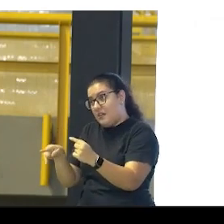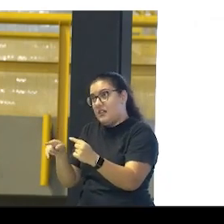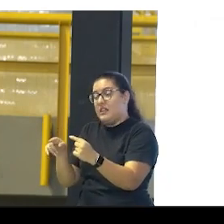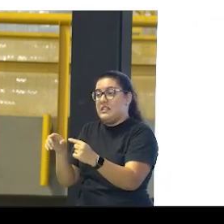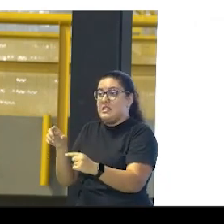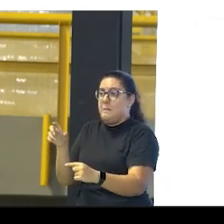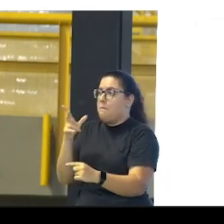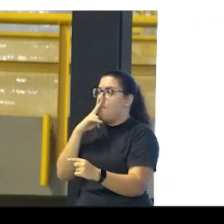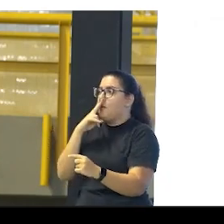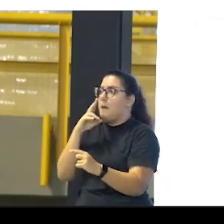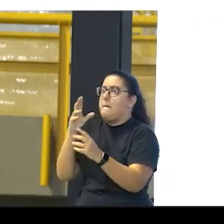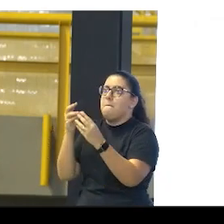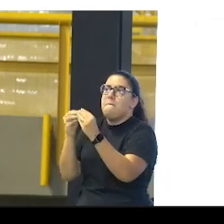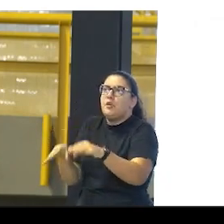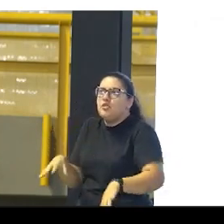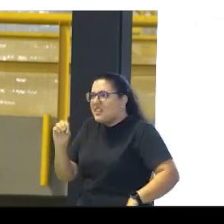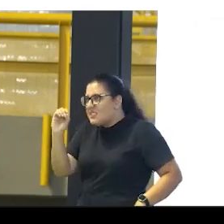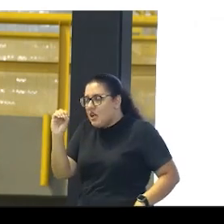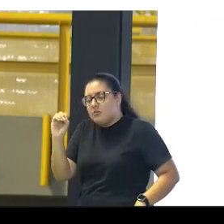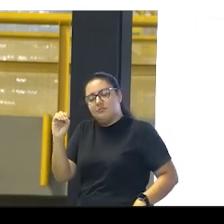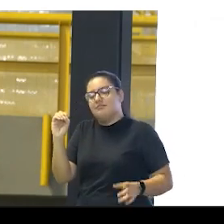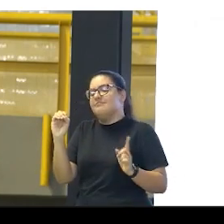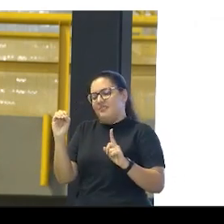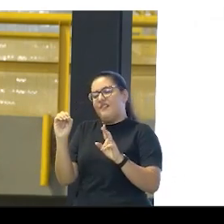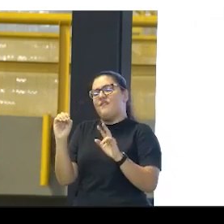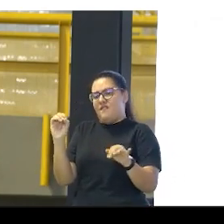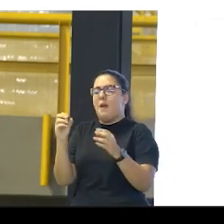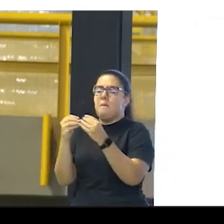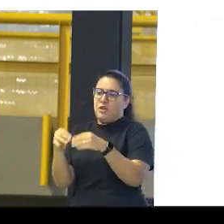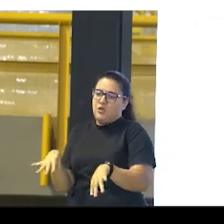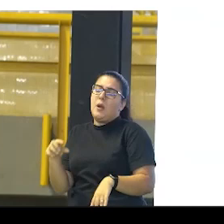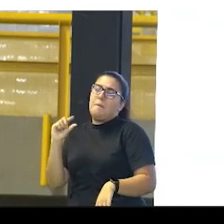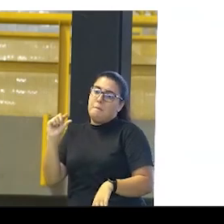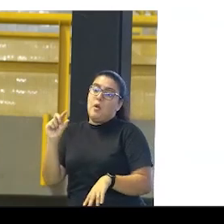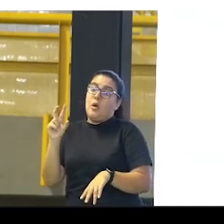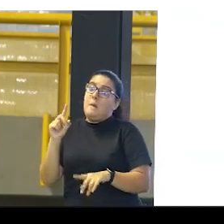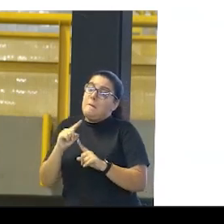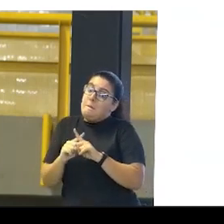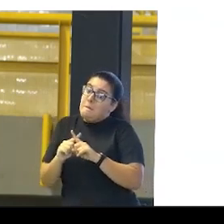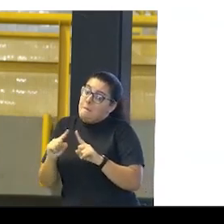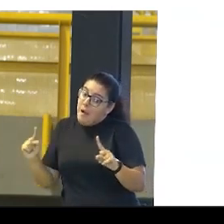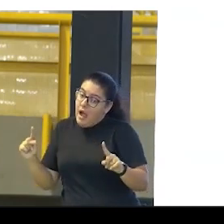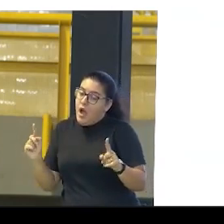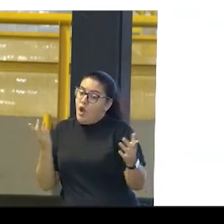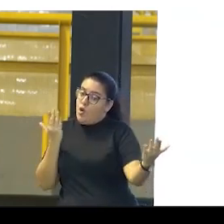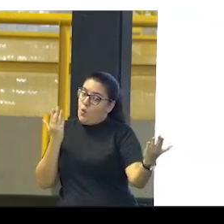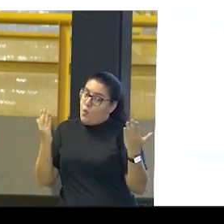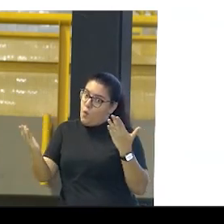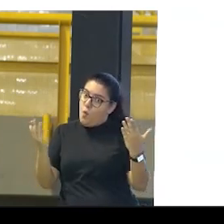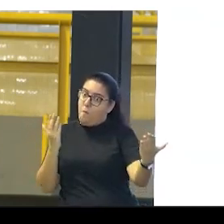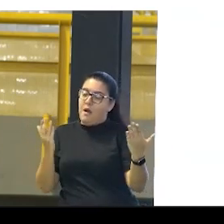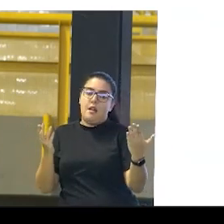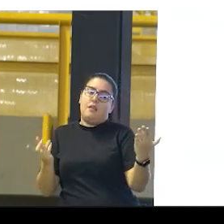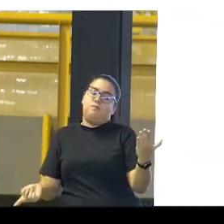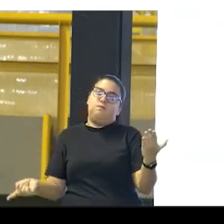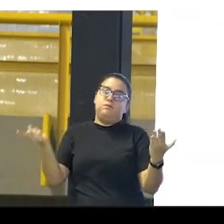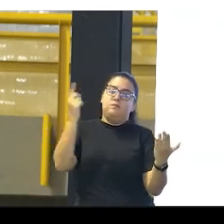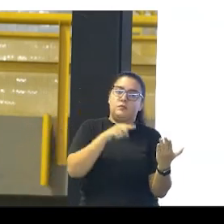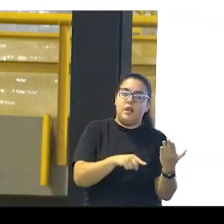seja zero. Não, ela gera impacto. Agora, nada semelhante,